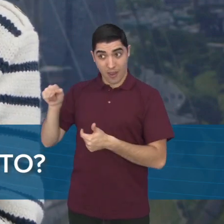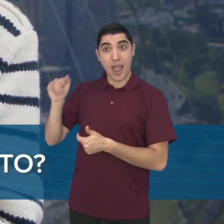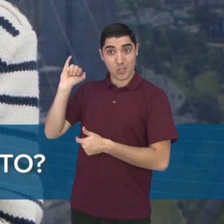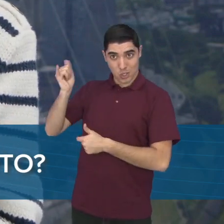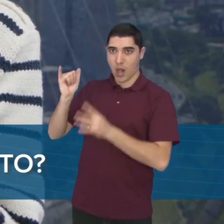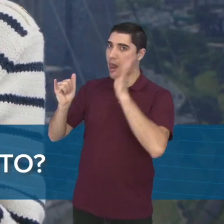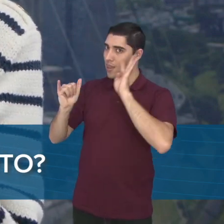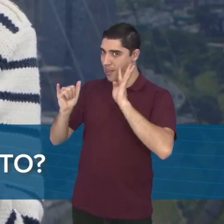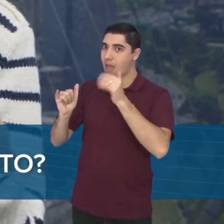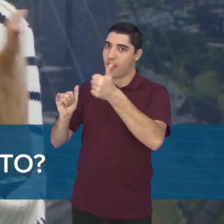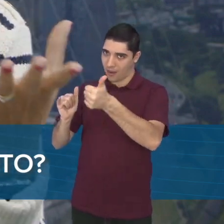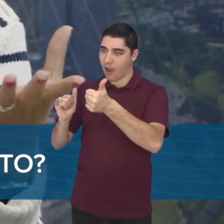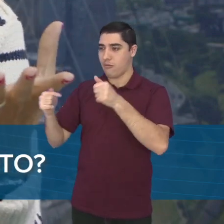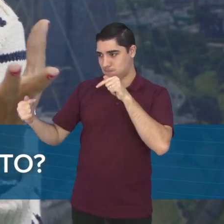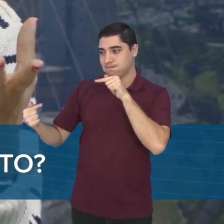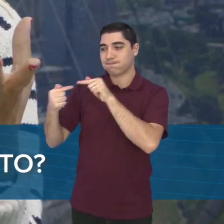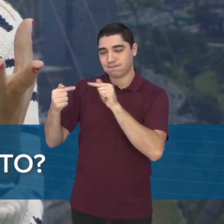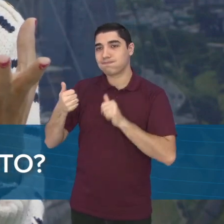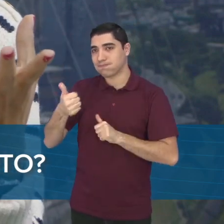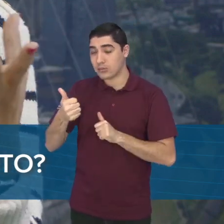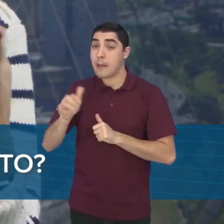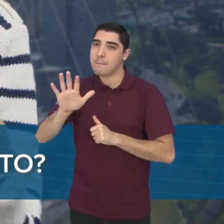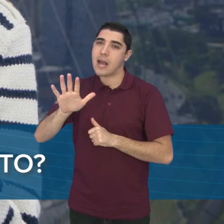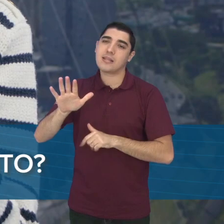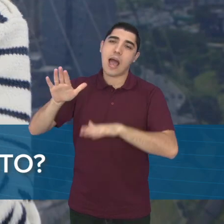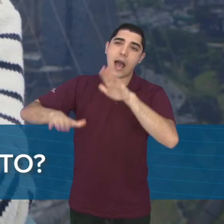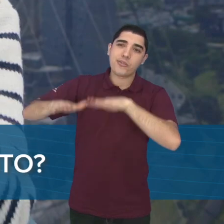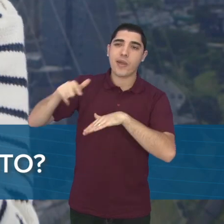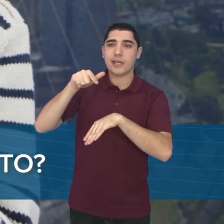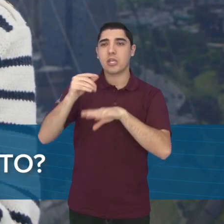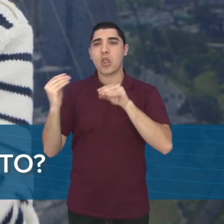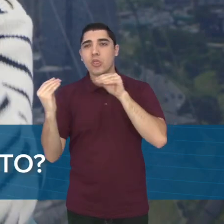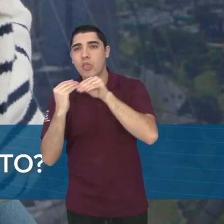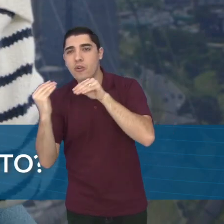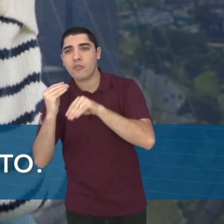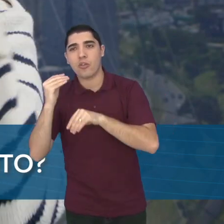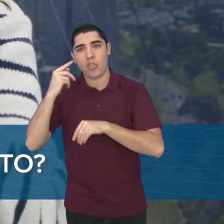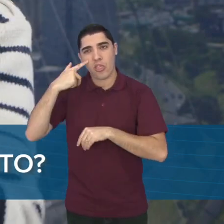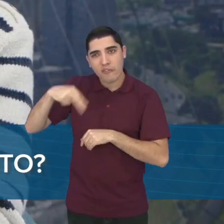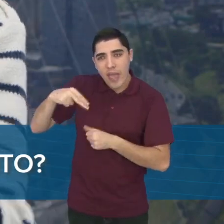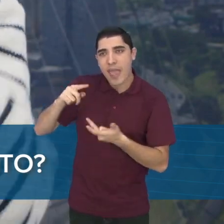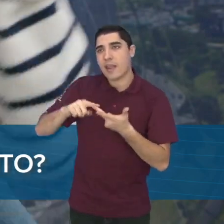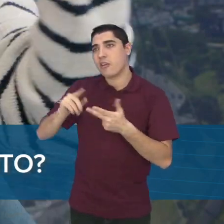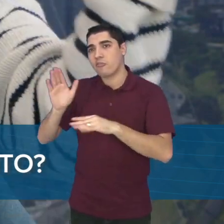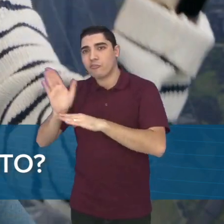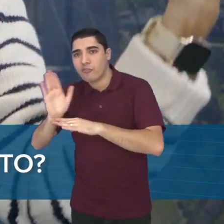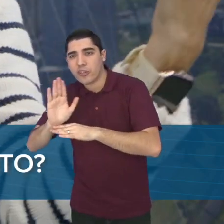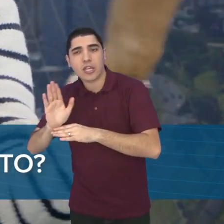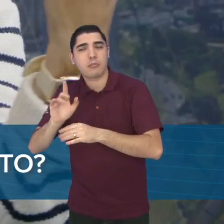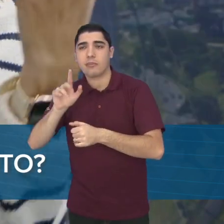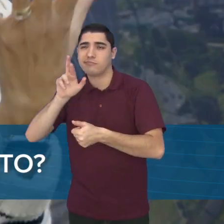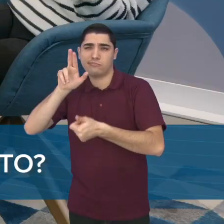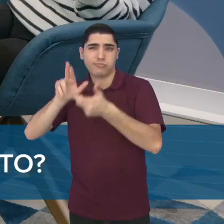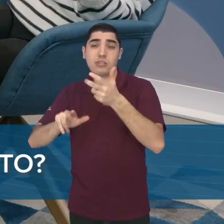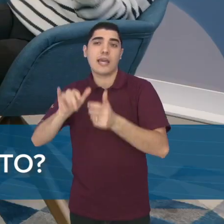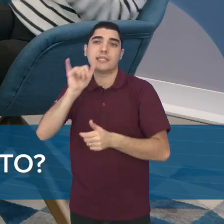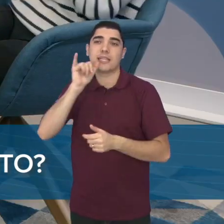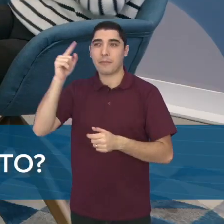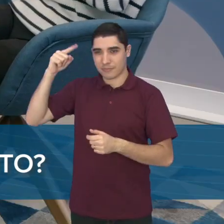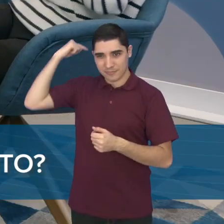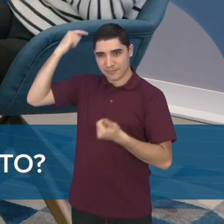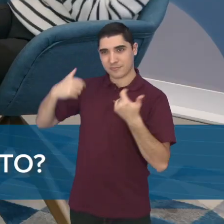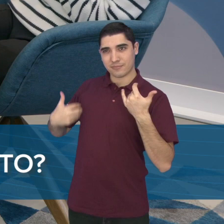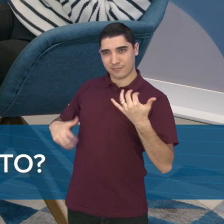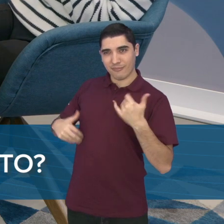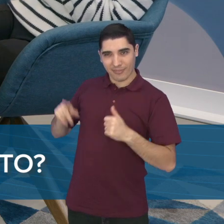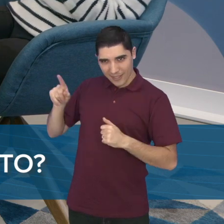é bacana. Mas claro que, né, a parte, às vezes, de novelas, filmes, enfim, tudo vem muito, né? A gente falou de novela mexicana,